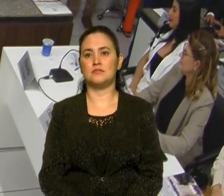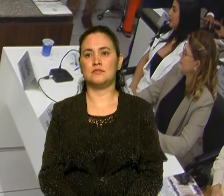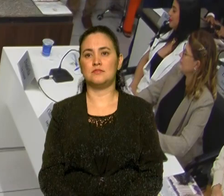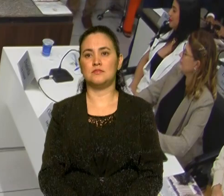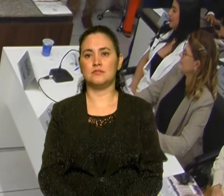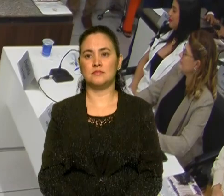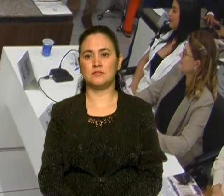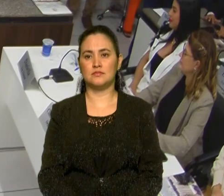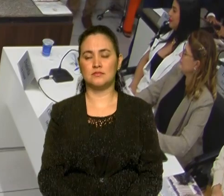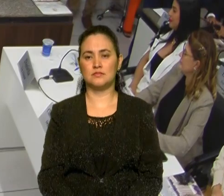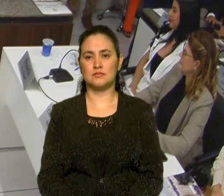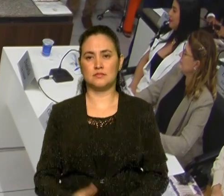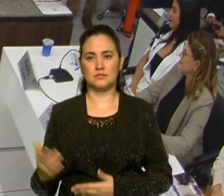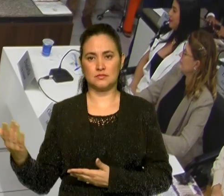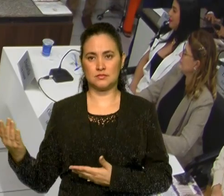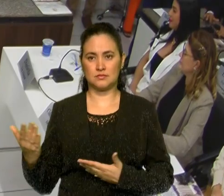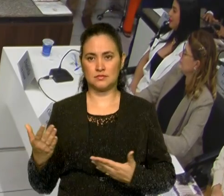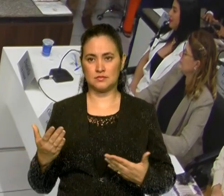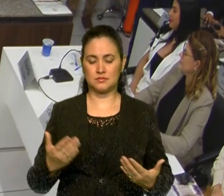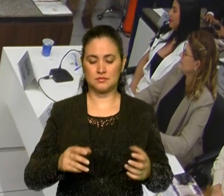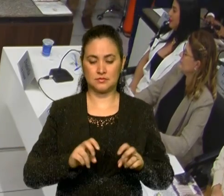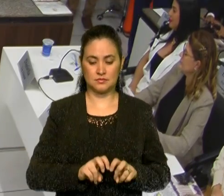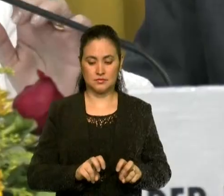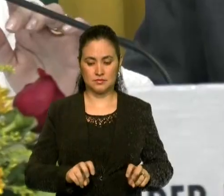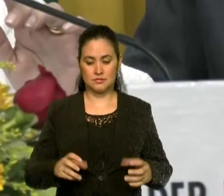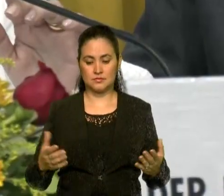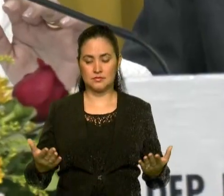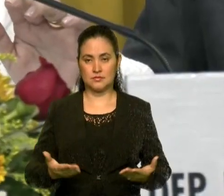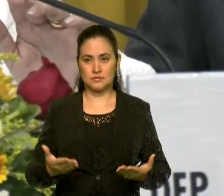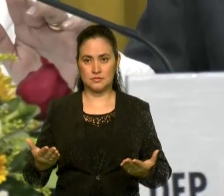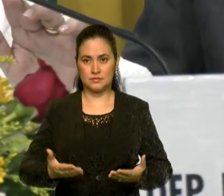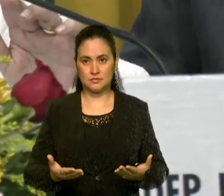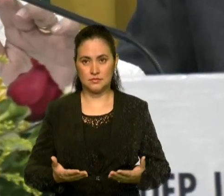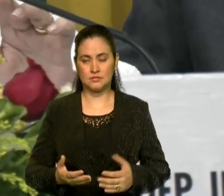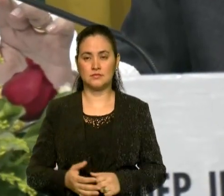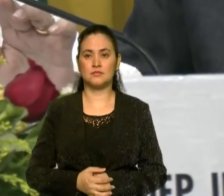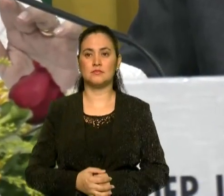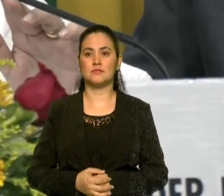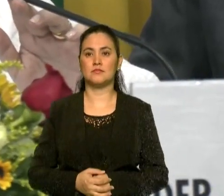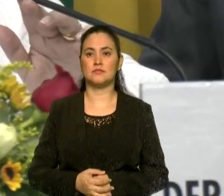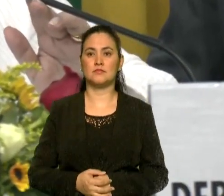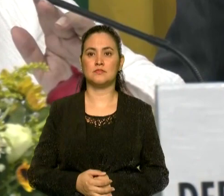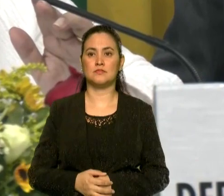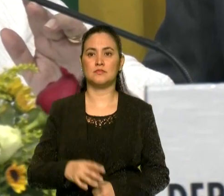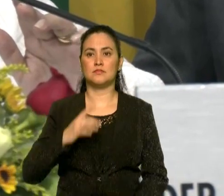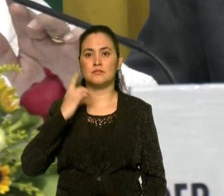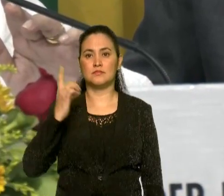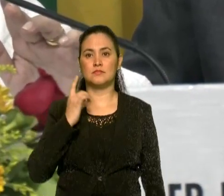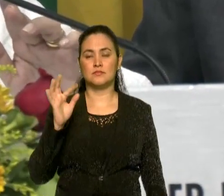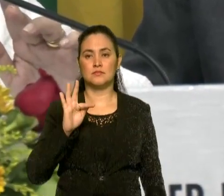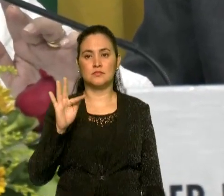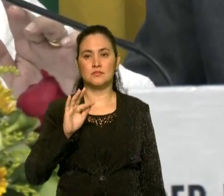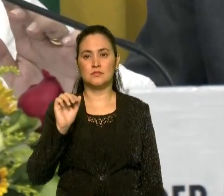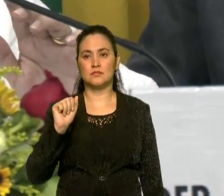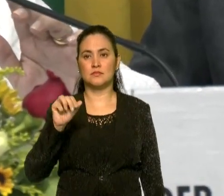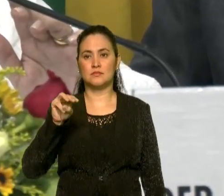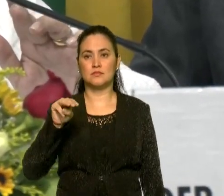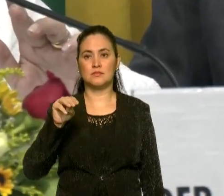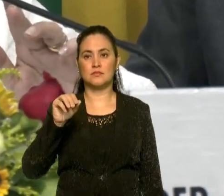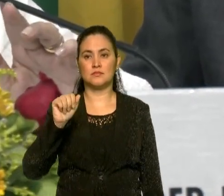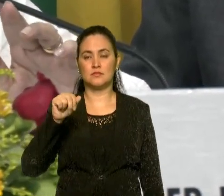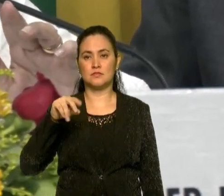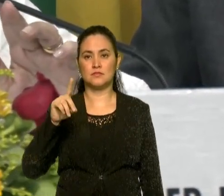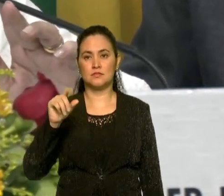Convido para também tomar assento nesta mesa a deputada federal Amanda Gentil, a jovem